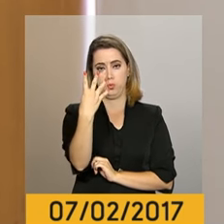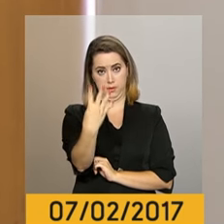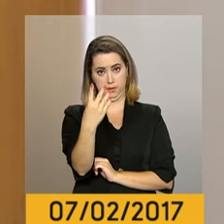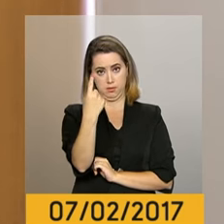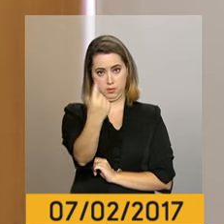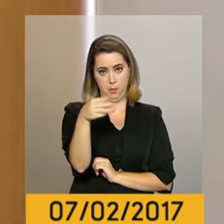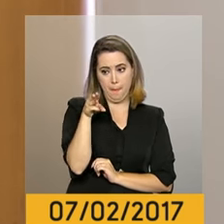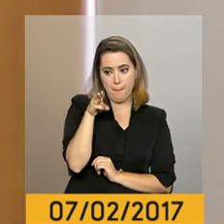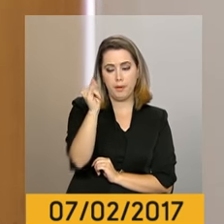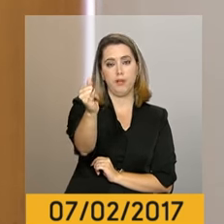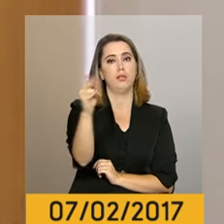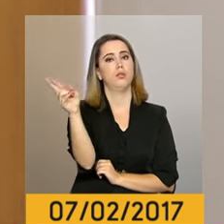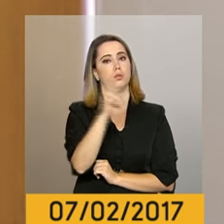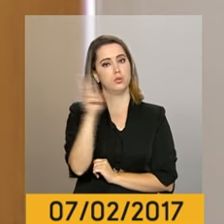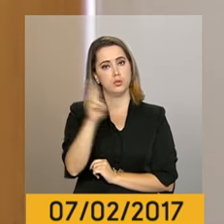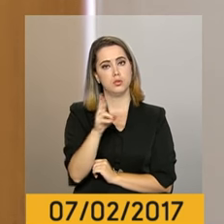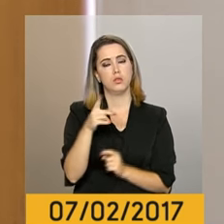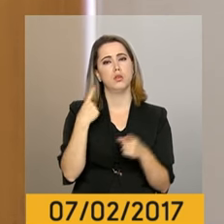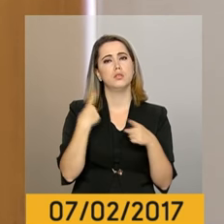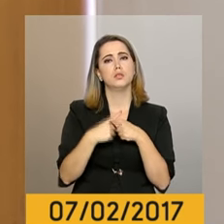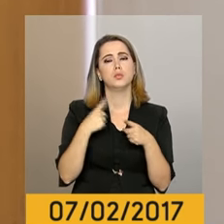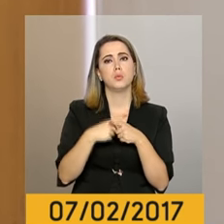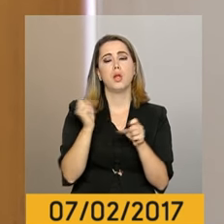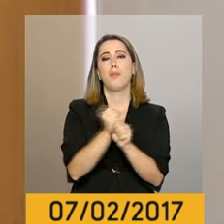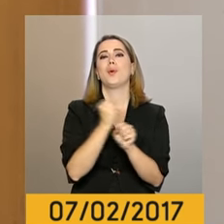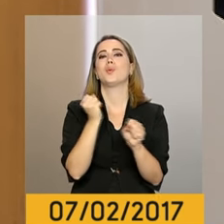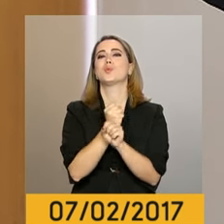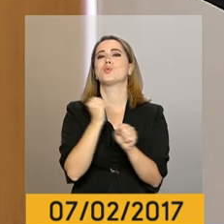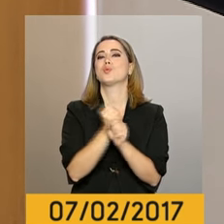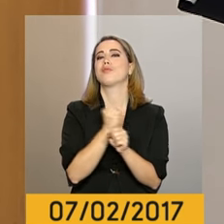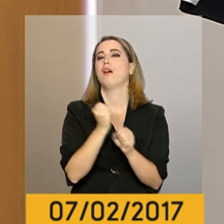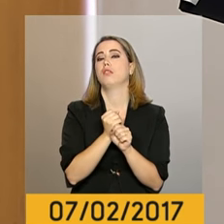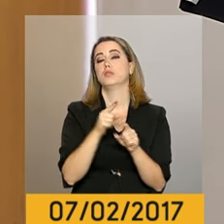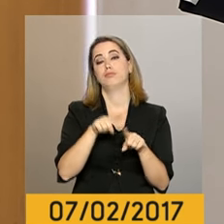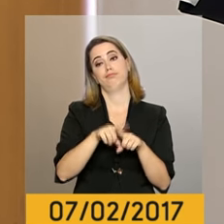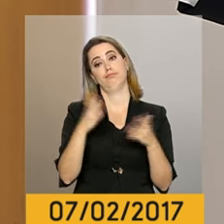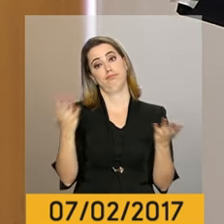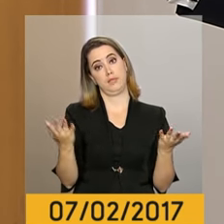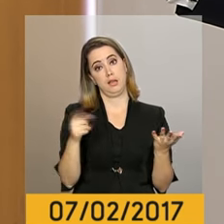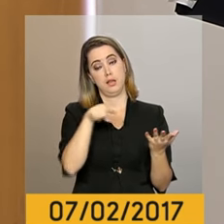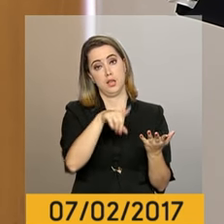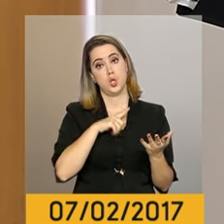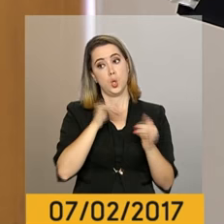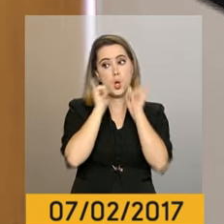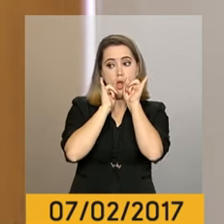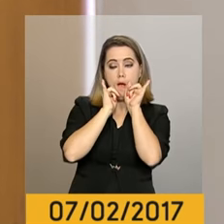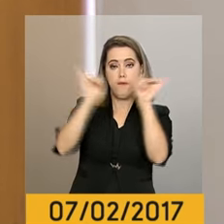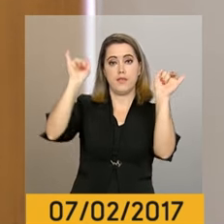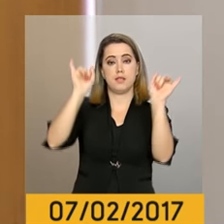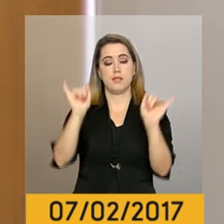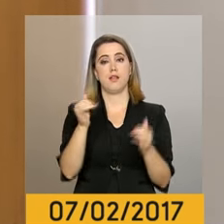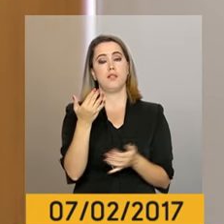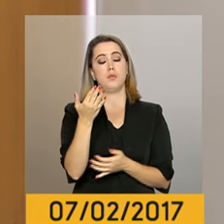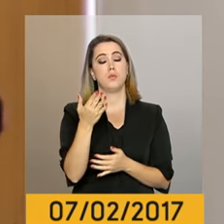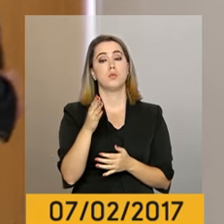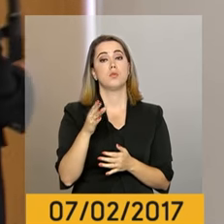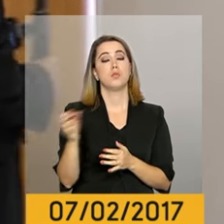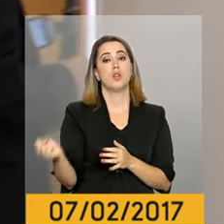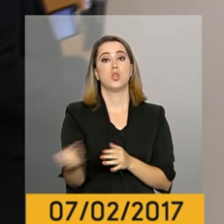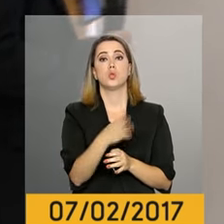é? No Fundo de Garantia, porque é para a construção civil. E ainda ontem nós lançávamos um plano para 600